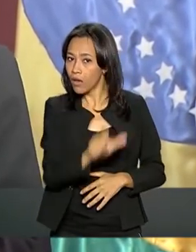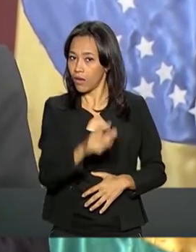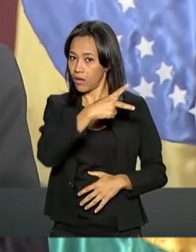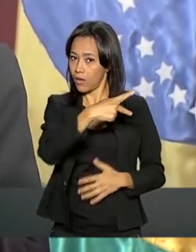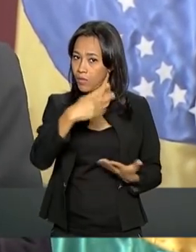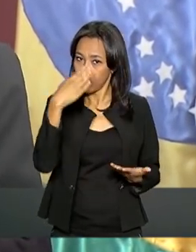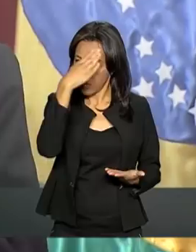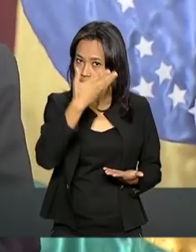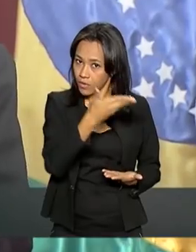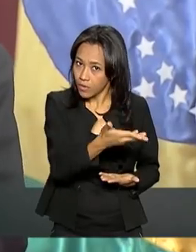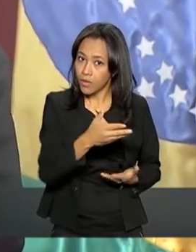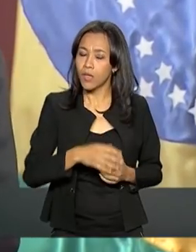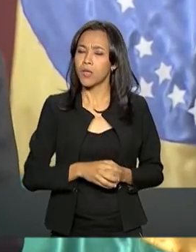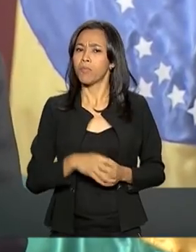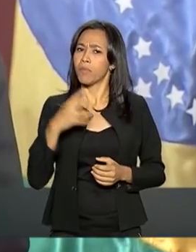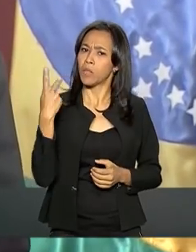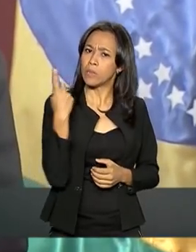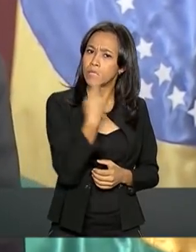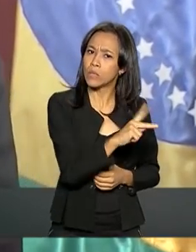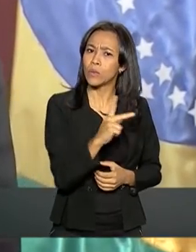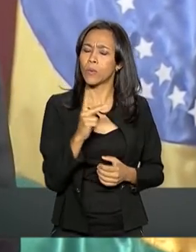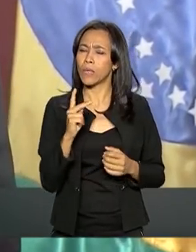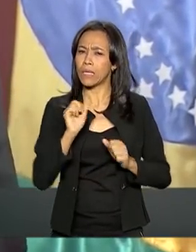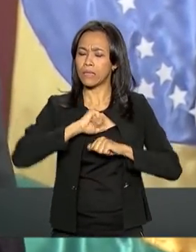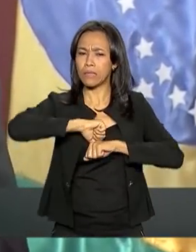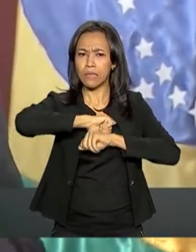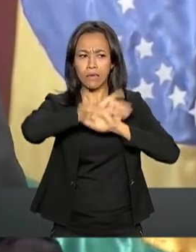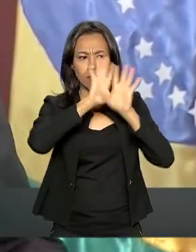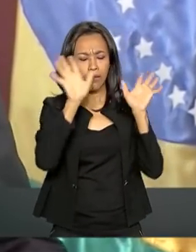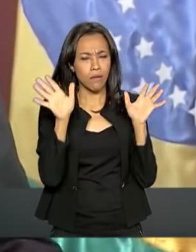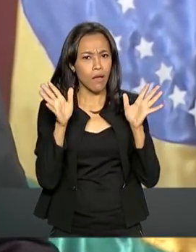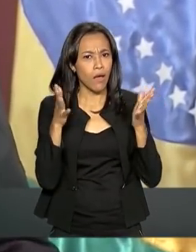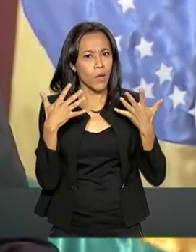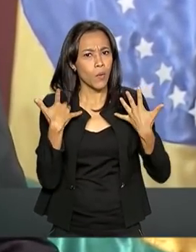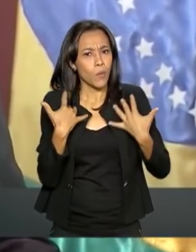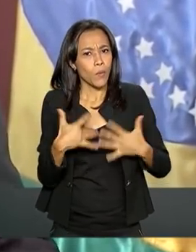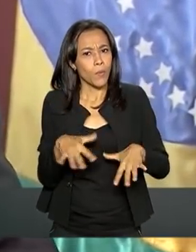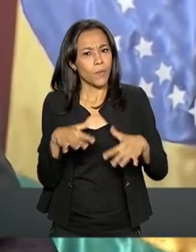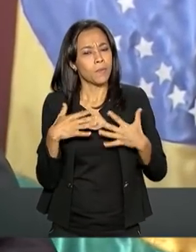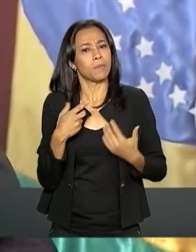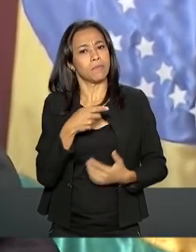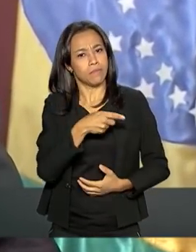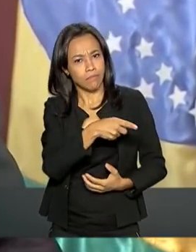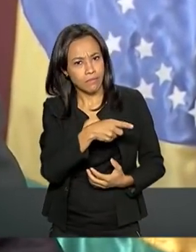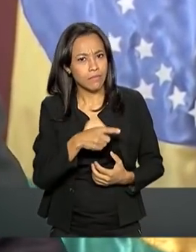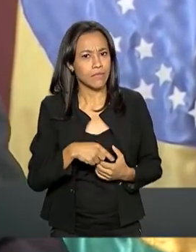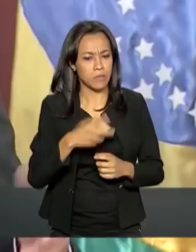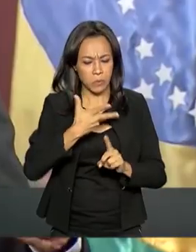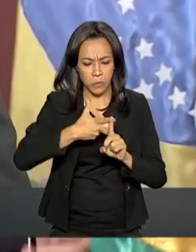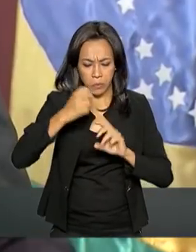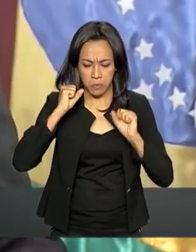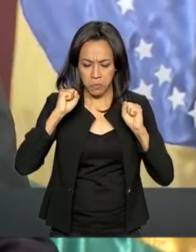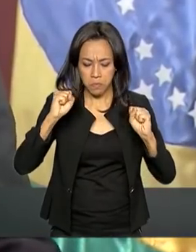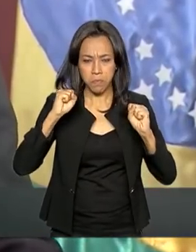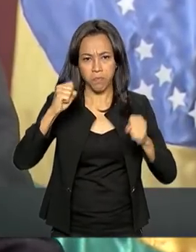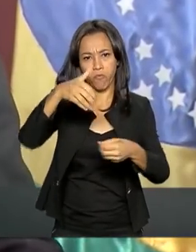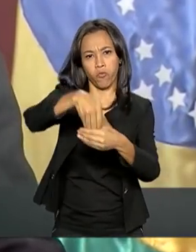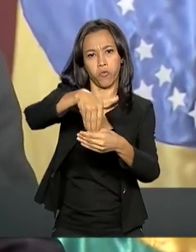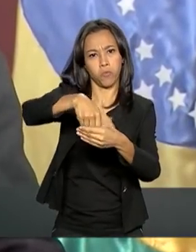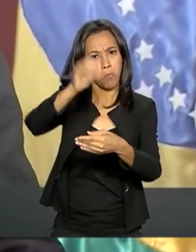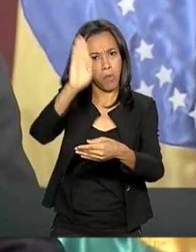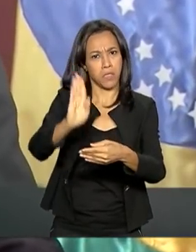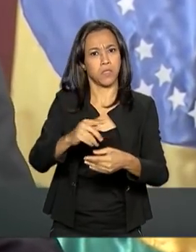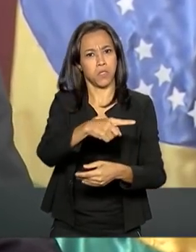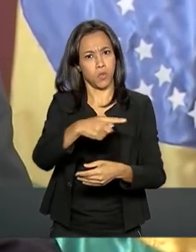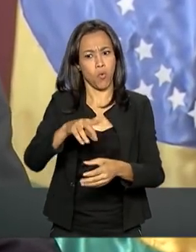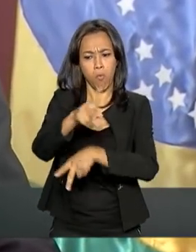sua democrática, limpa e contundente triunfo das eleições presidenciais do Brasil,